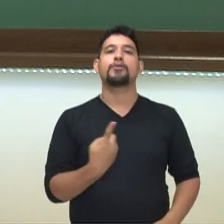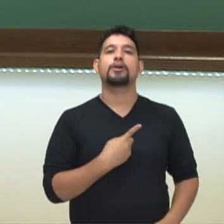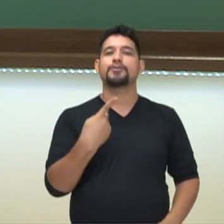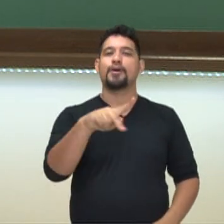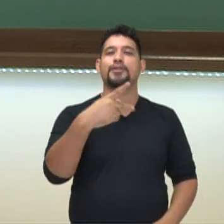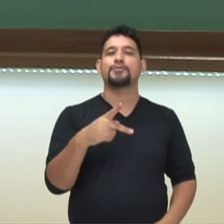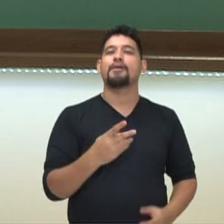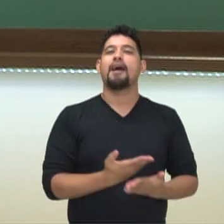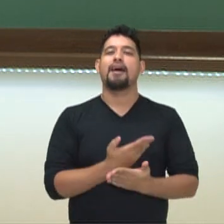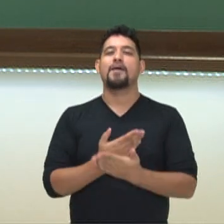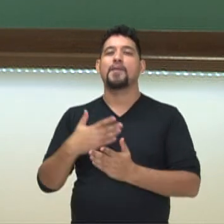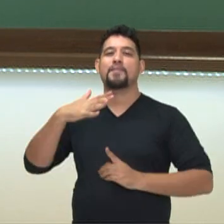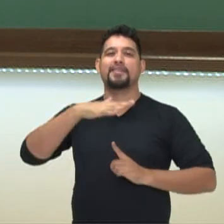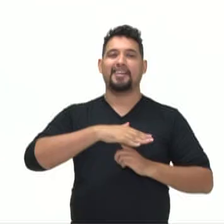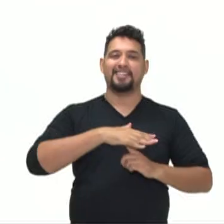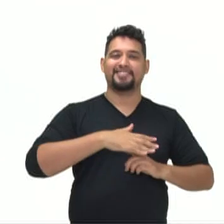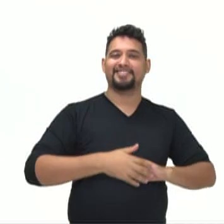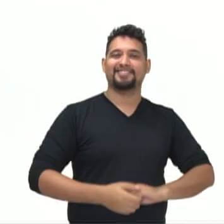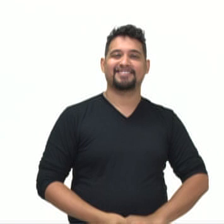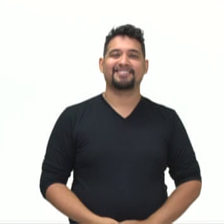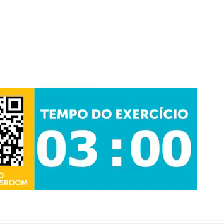com a sua Aula Paraná.